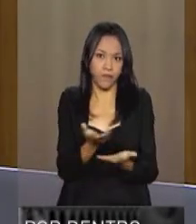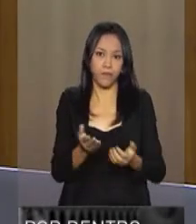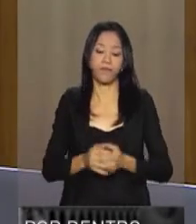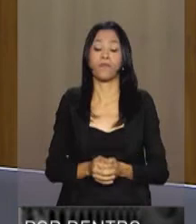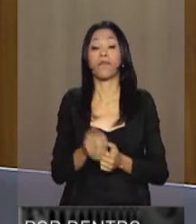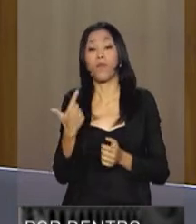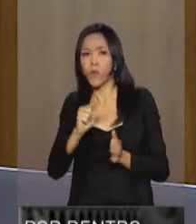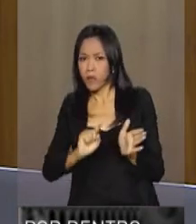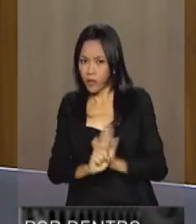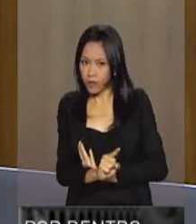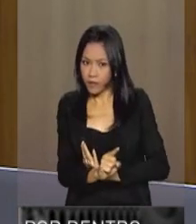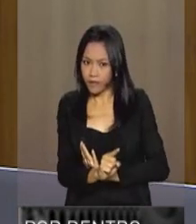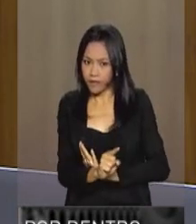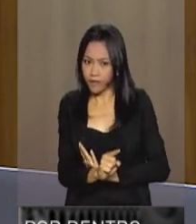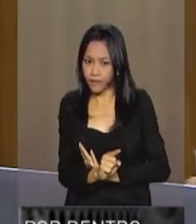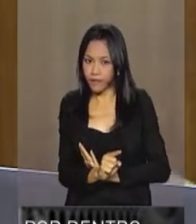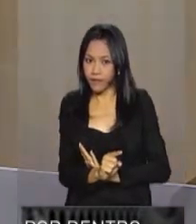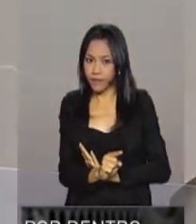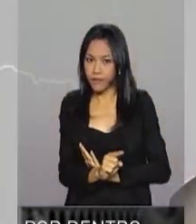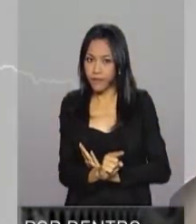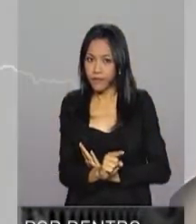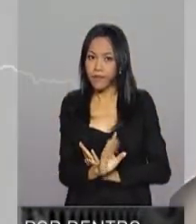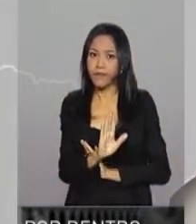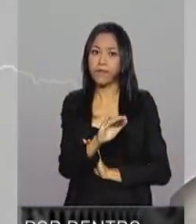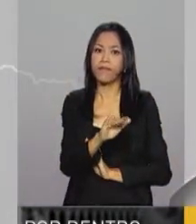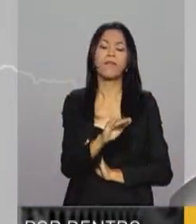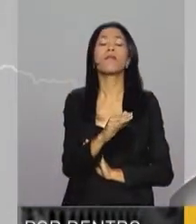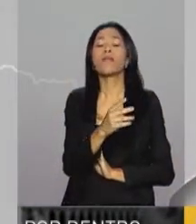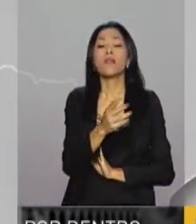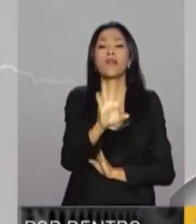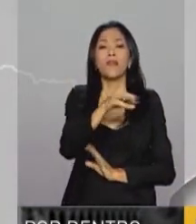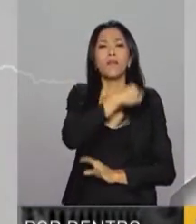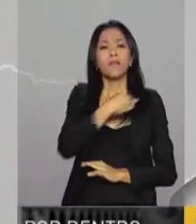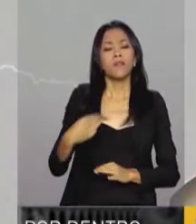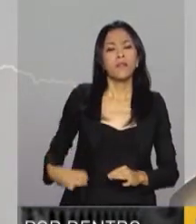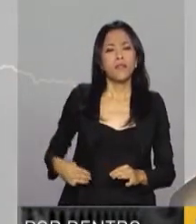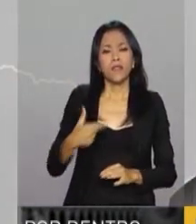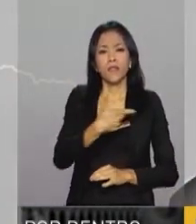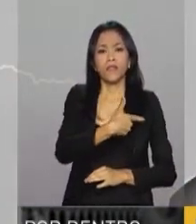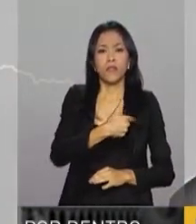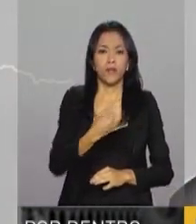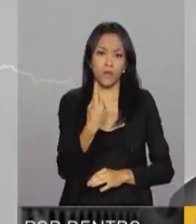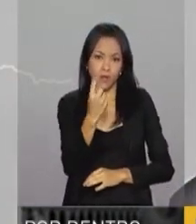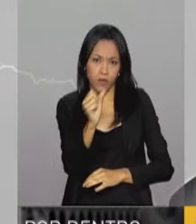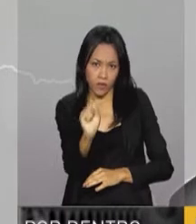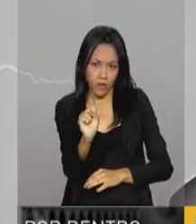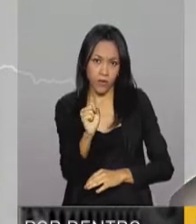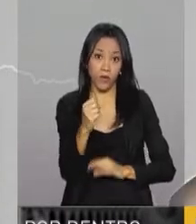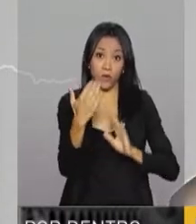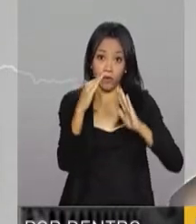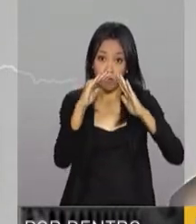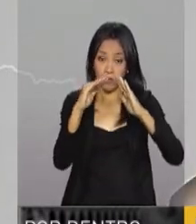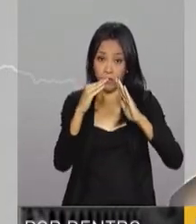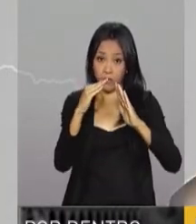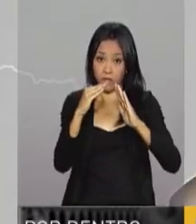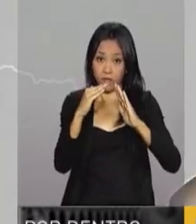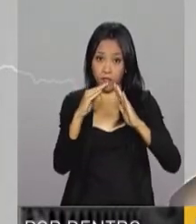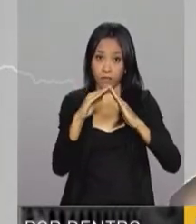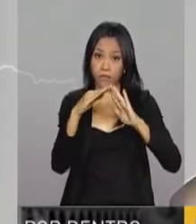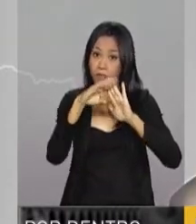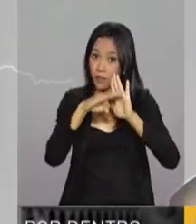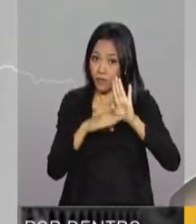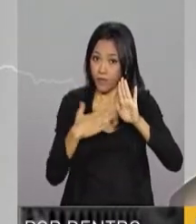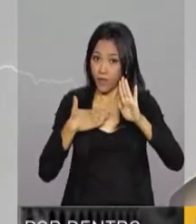sônia moreira mostrou ainda 2018 um financiamento do mercado a minha vida foram tímidos né gente